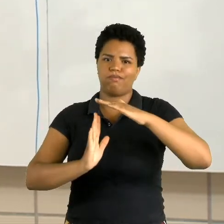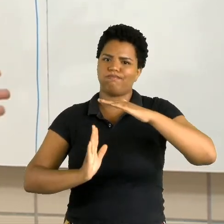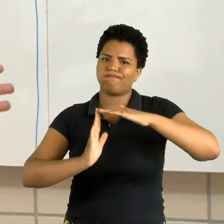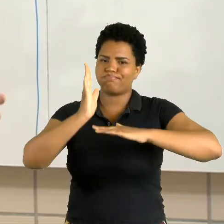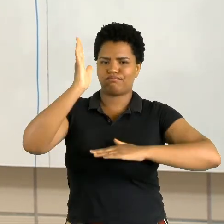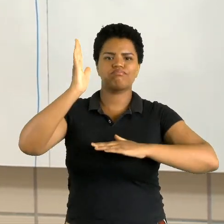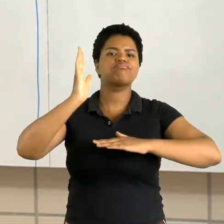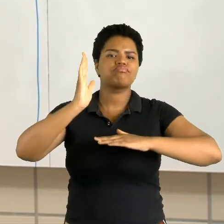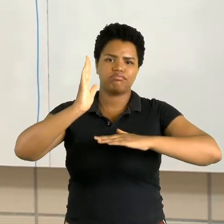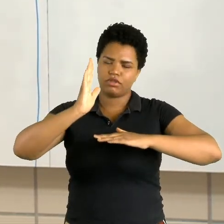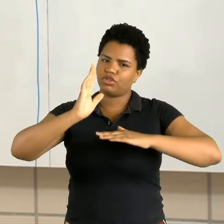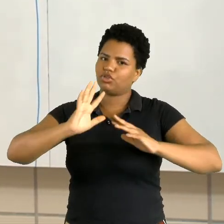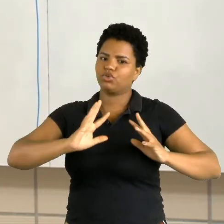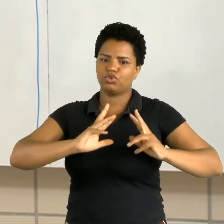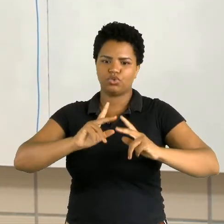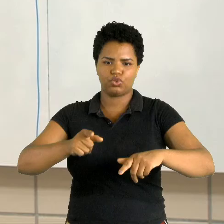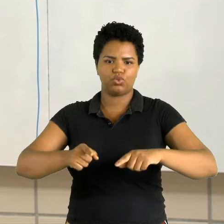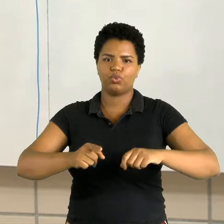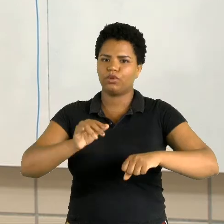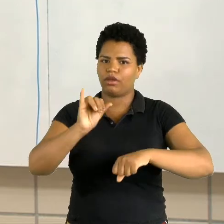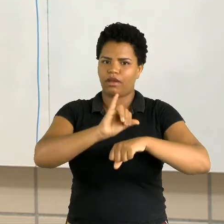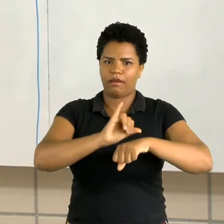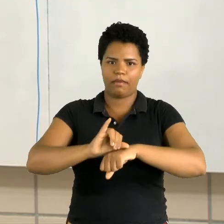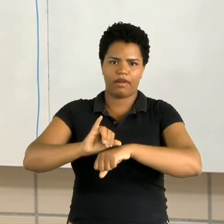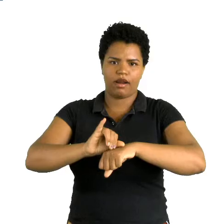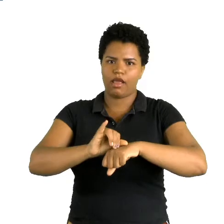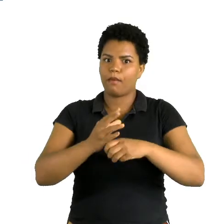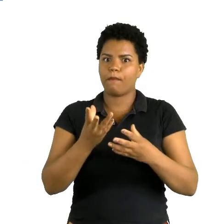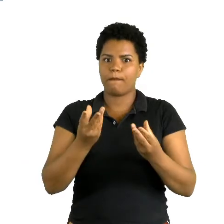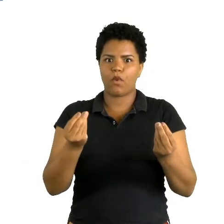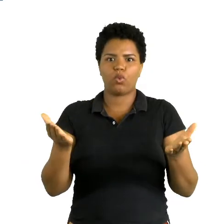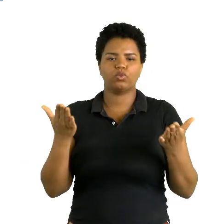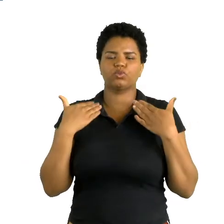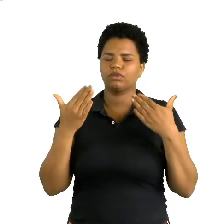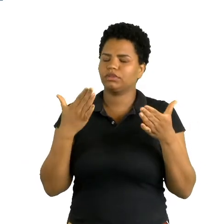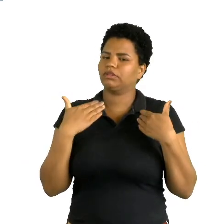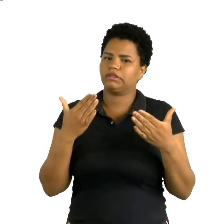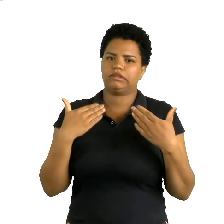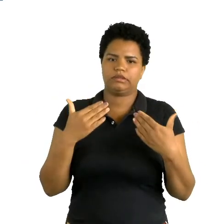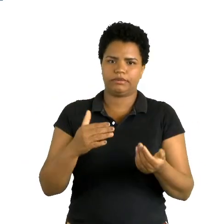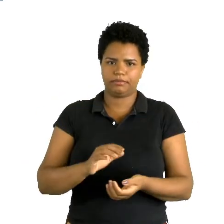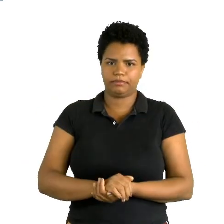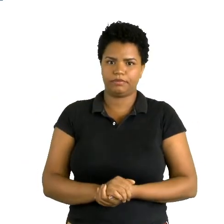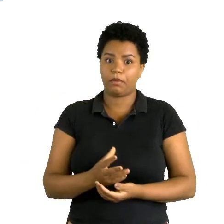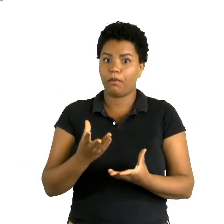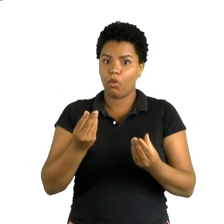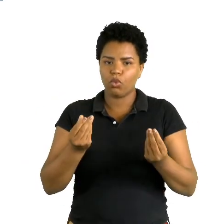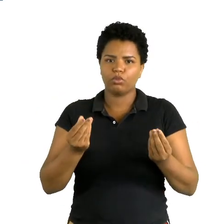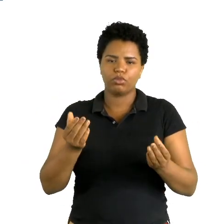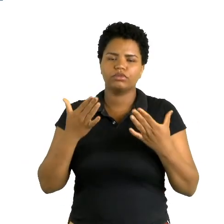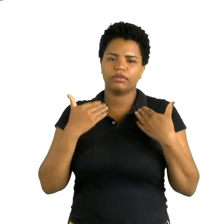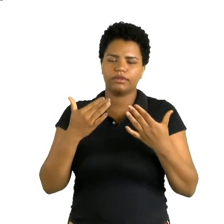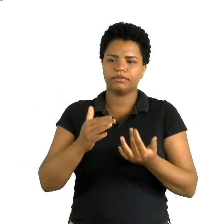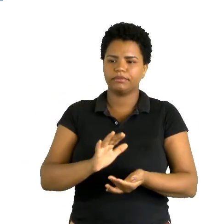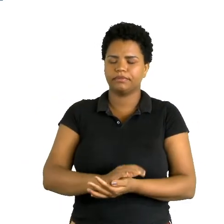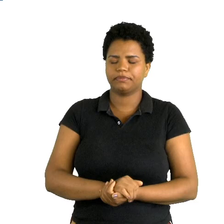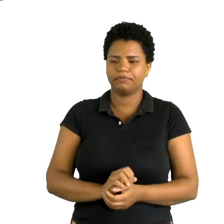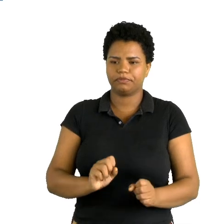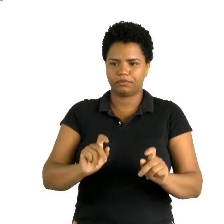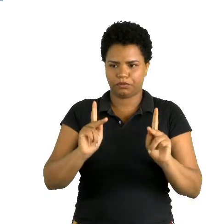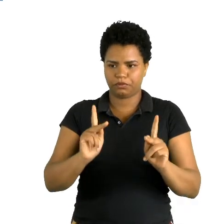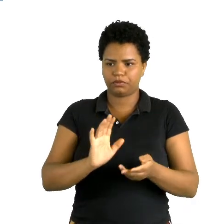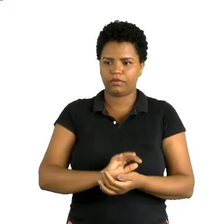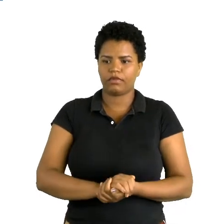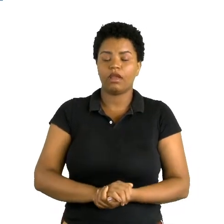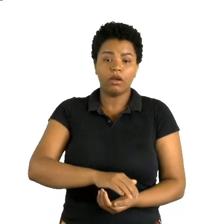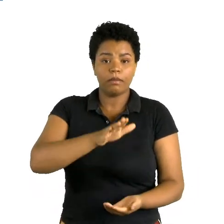lugares. Eu acho que, enfim, muito quente, very, very hot, ok, guys? Ok, então, Palmas is hotter than Cuiabá.